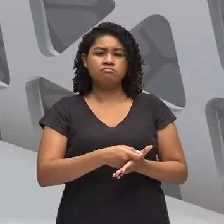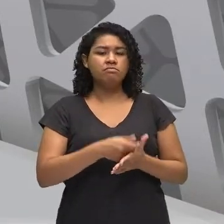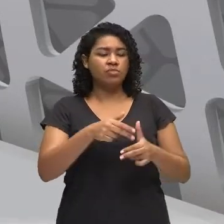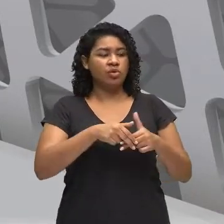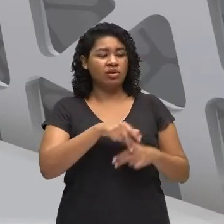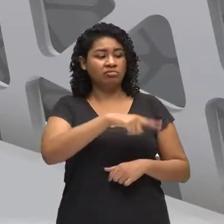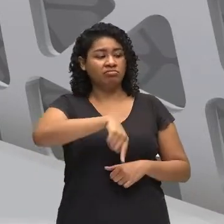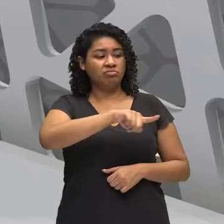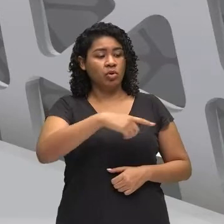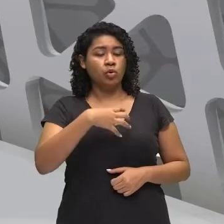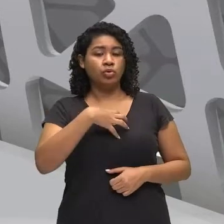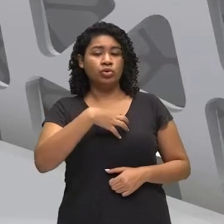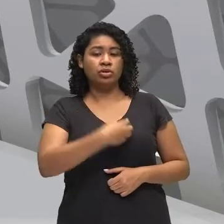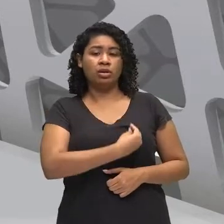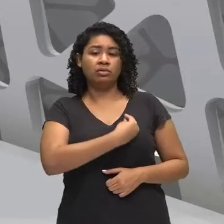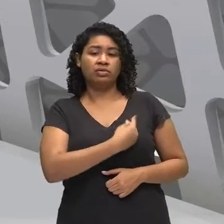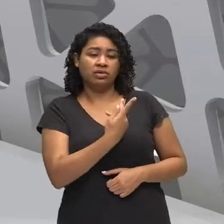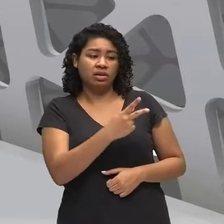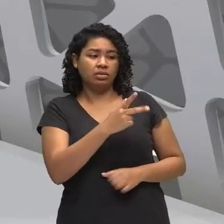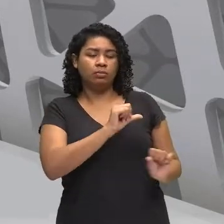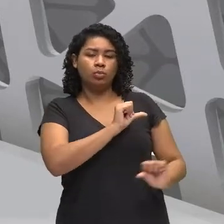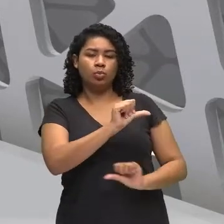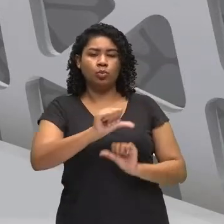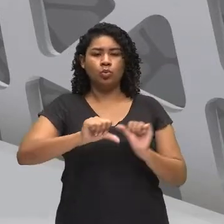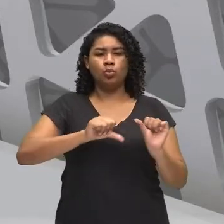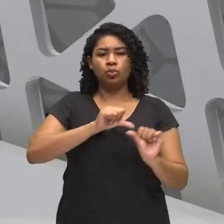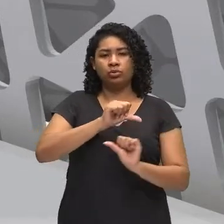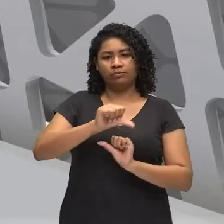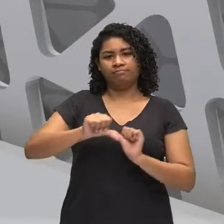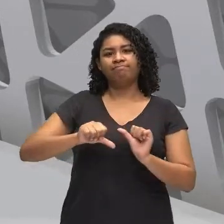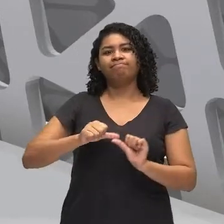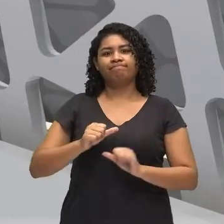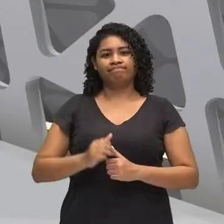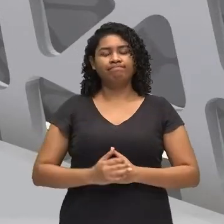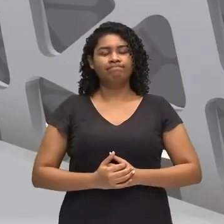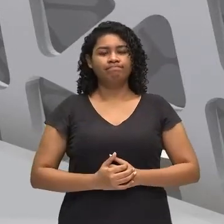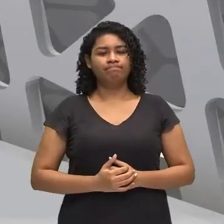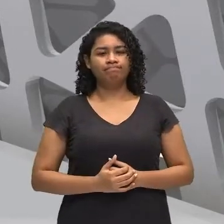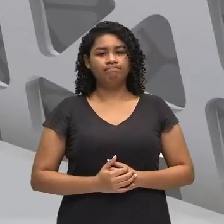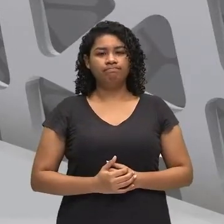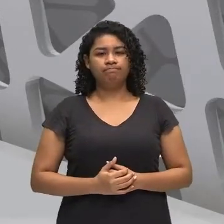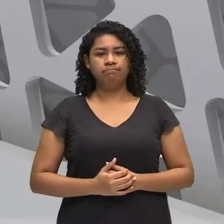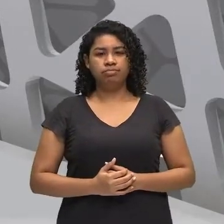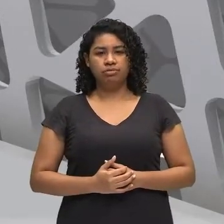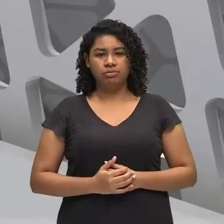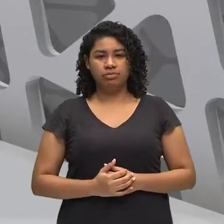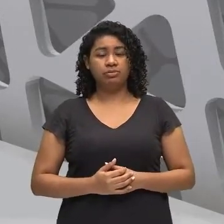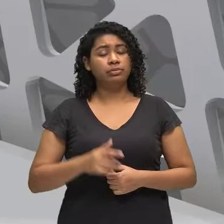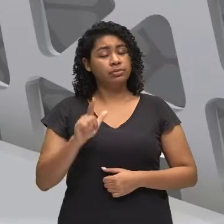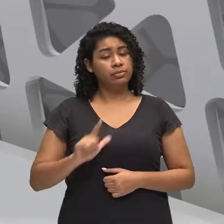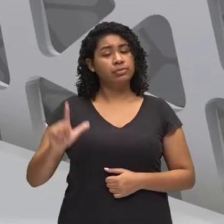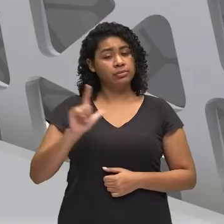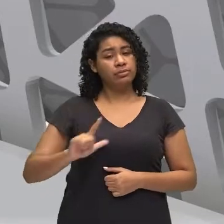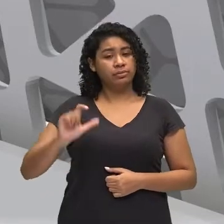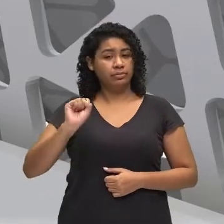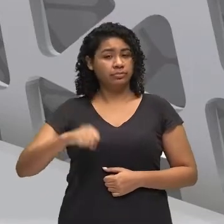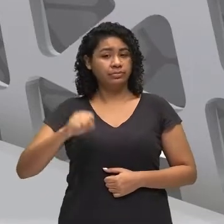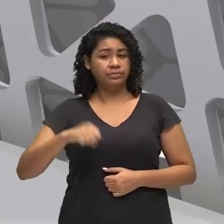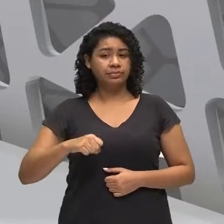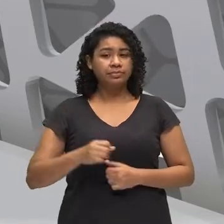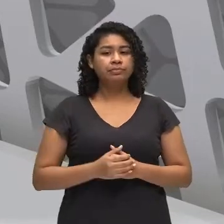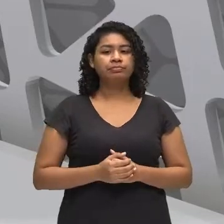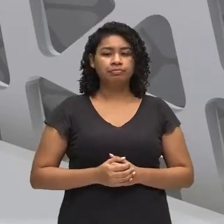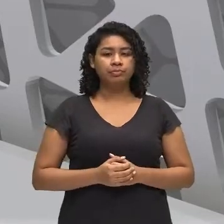de vida, né? Nos modos de vida das populações nativas locais naquele momento, tá? Então, claro que a chegada e o início